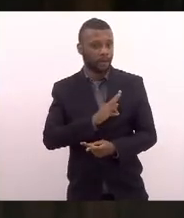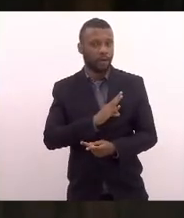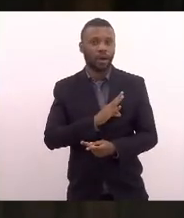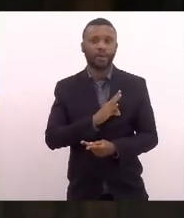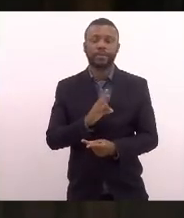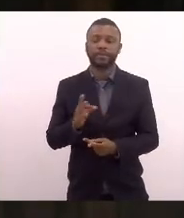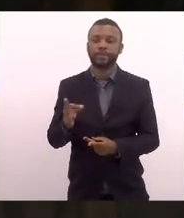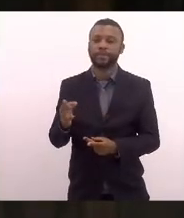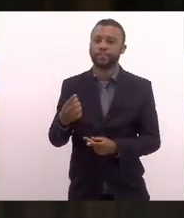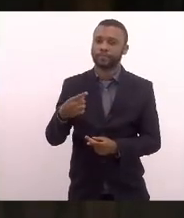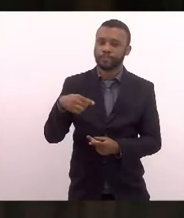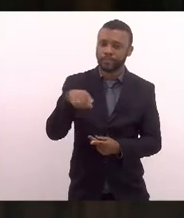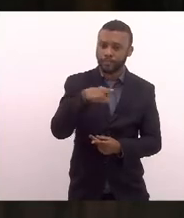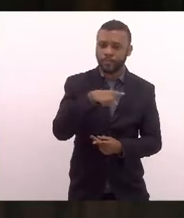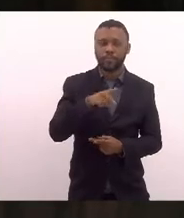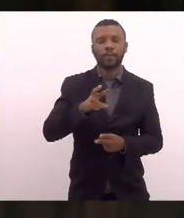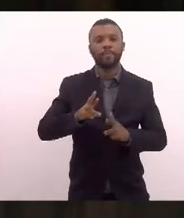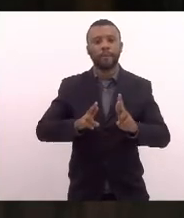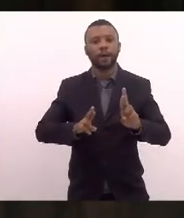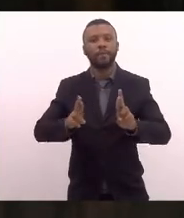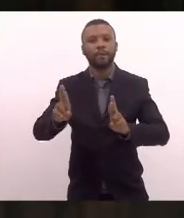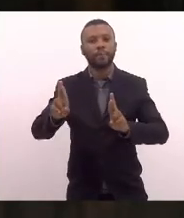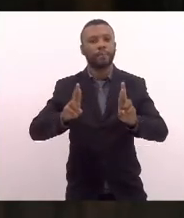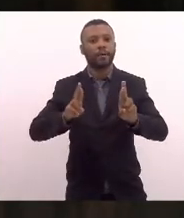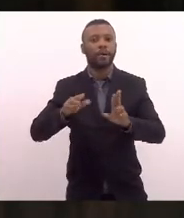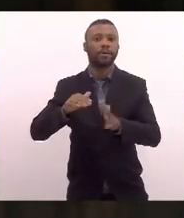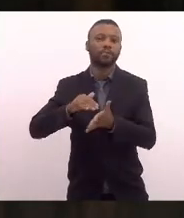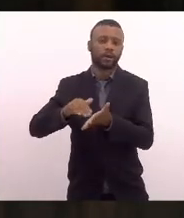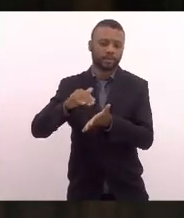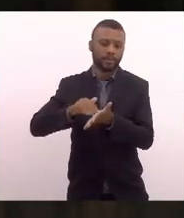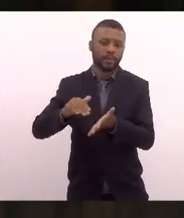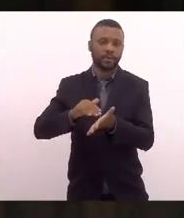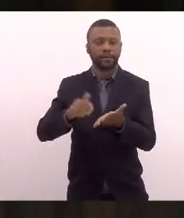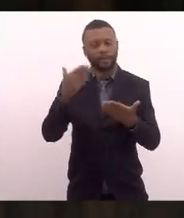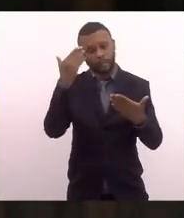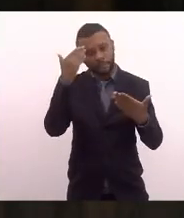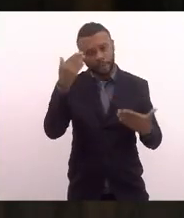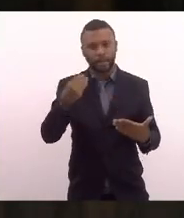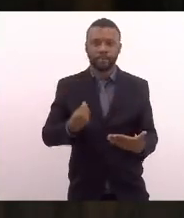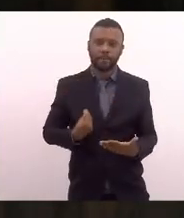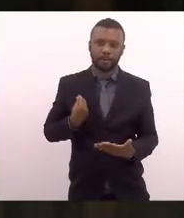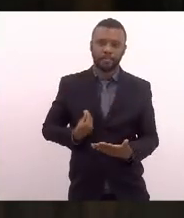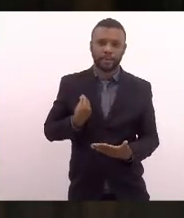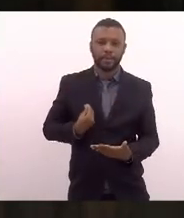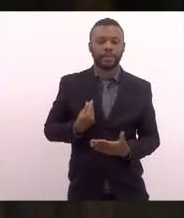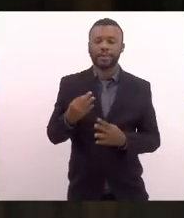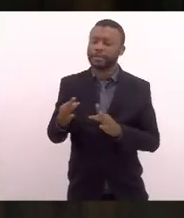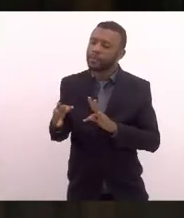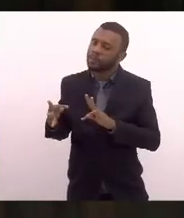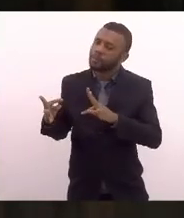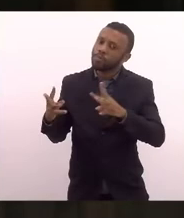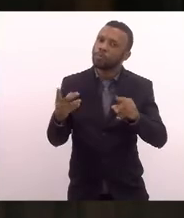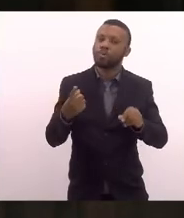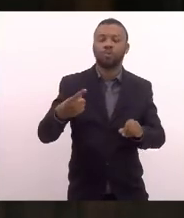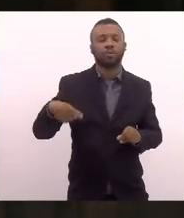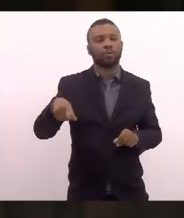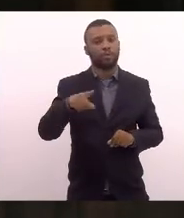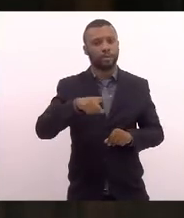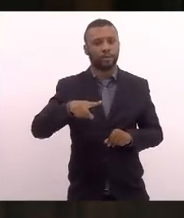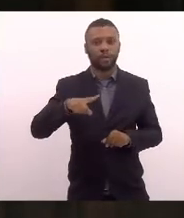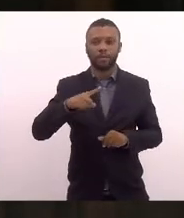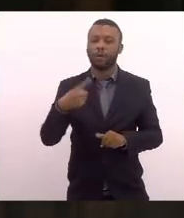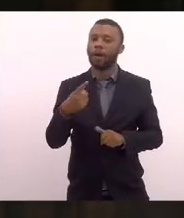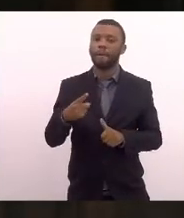através dos seus representantes do gabinete. Obrigado pela presença de todos. E nós,